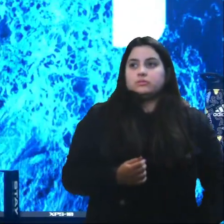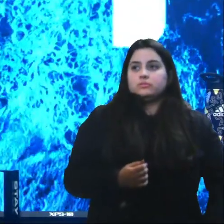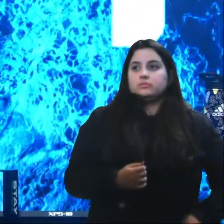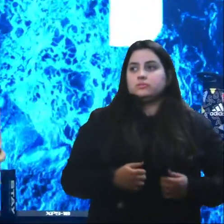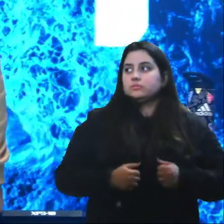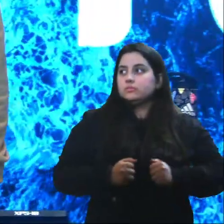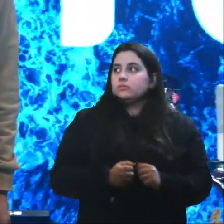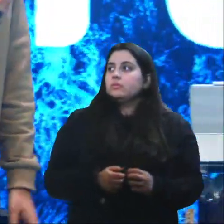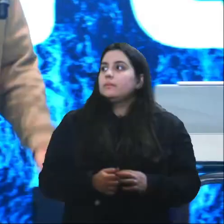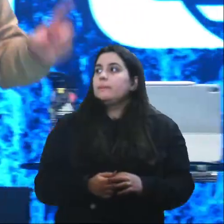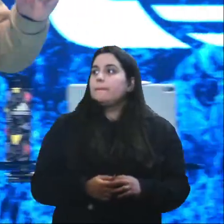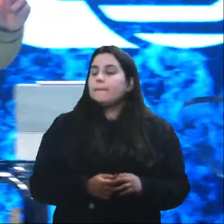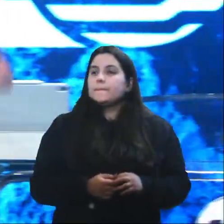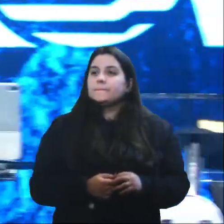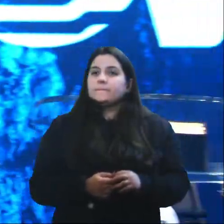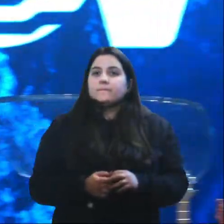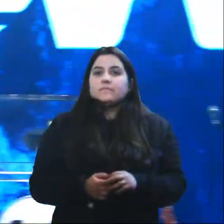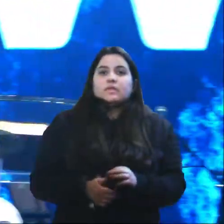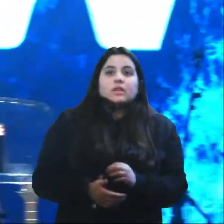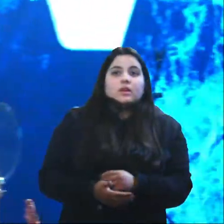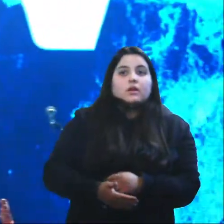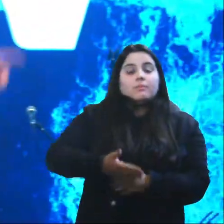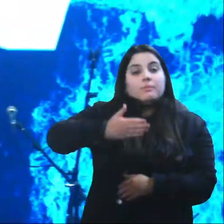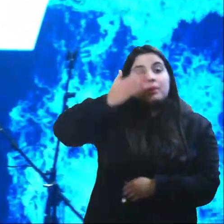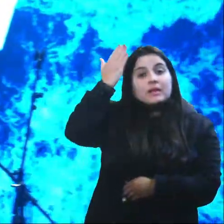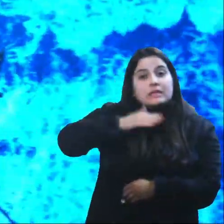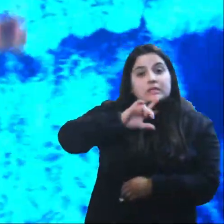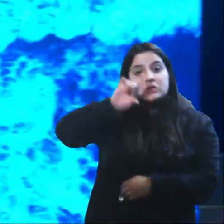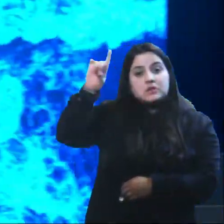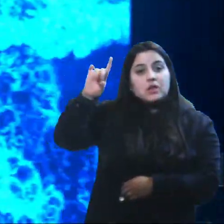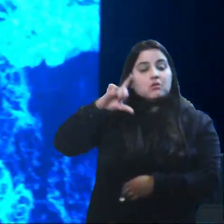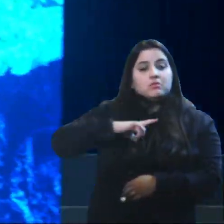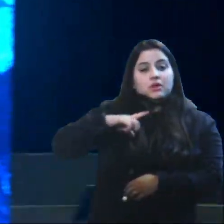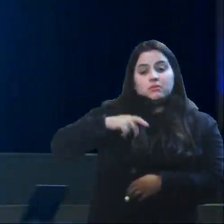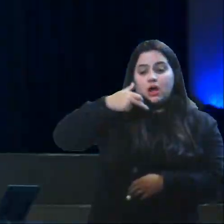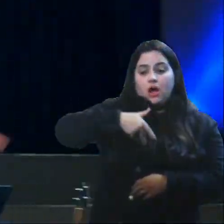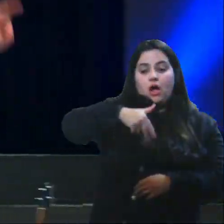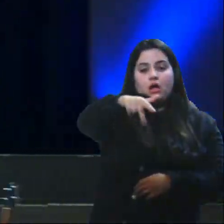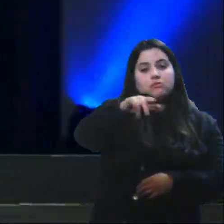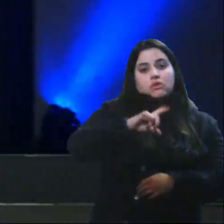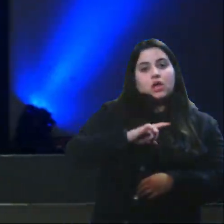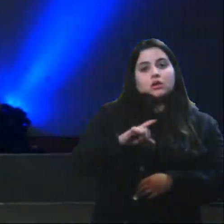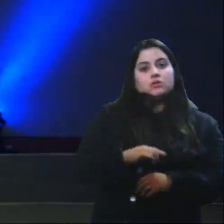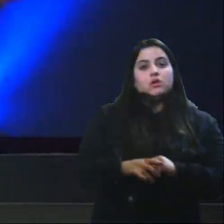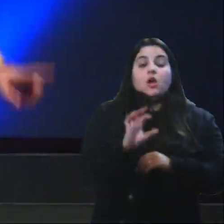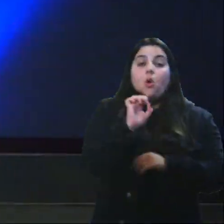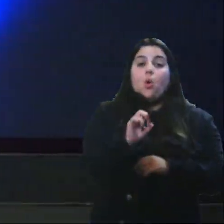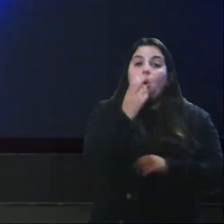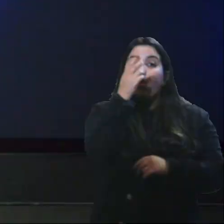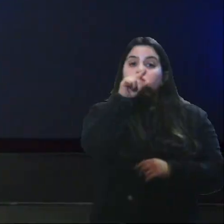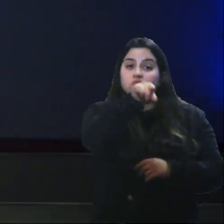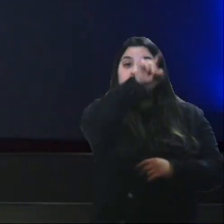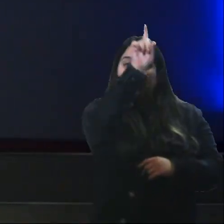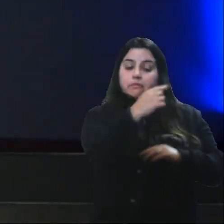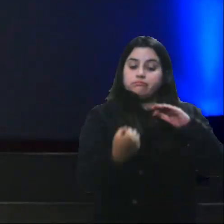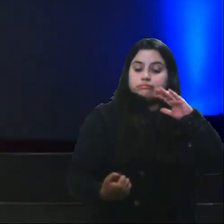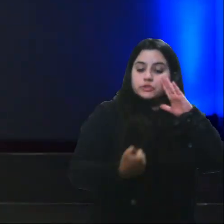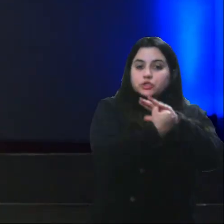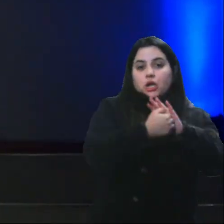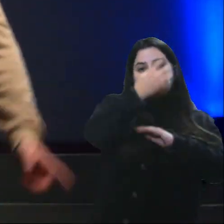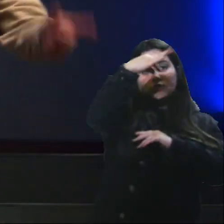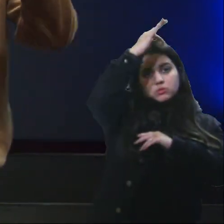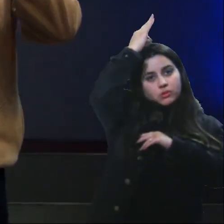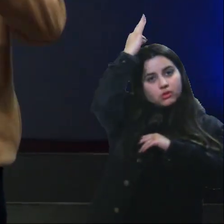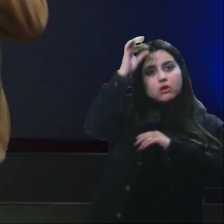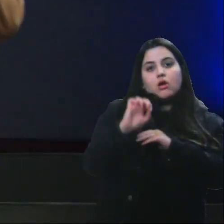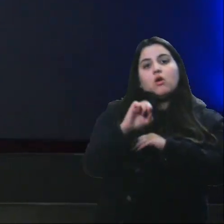A presença de Deus nunca passa despercebida, não existe muro na presença de Deus, ou você é cheio do Espírito Santo, ou você